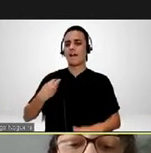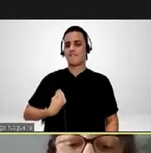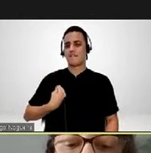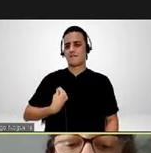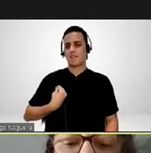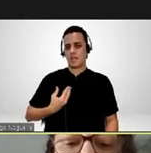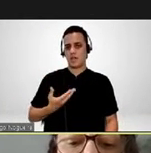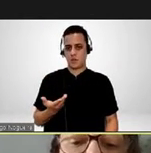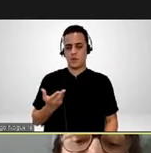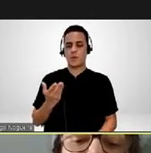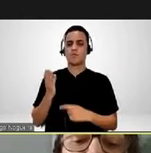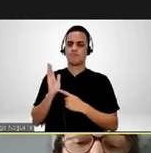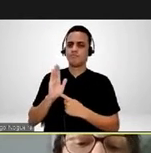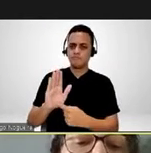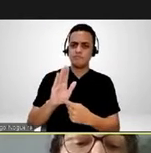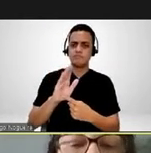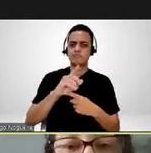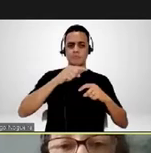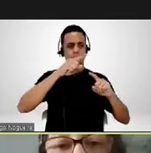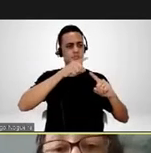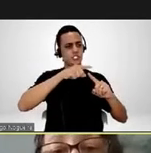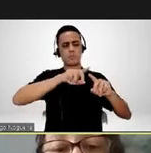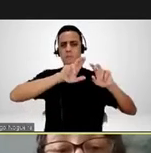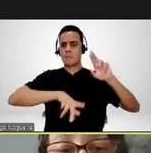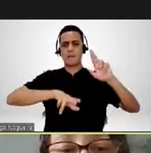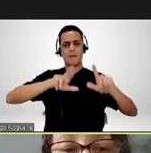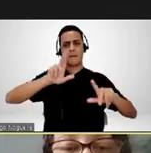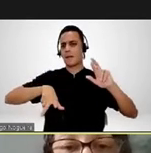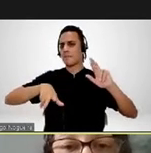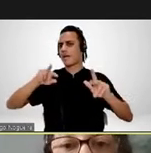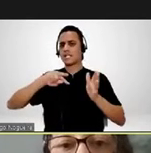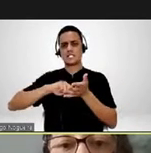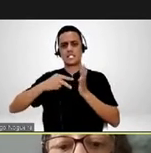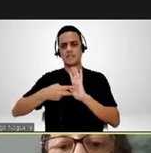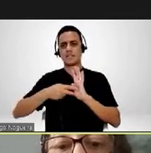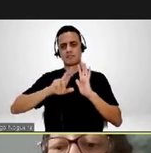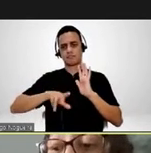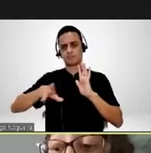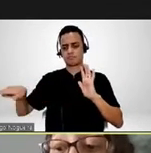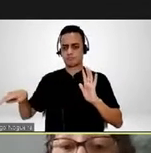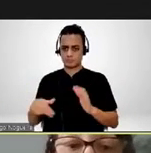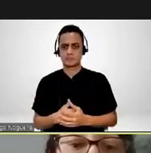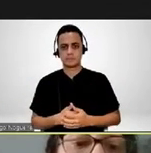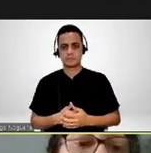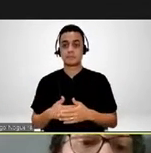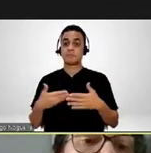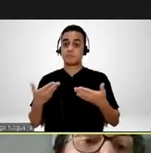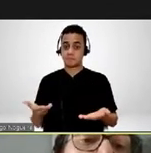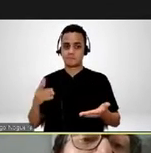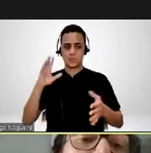ao ser exibido, distintas tomadas significativas de sentidos. Então, para